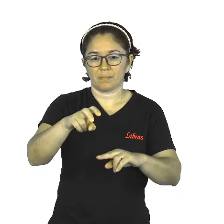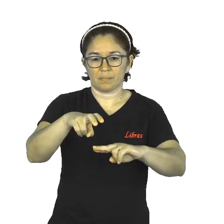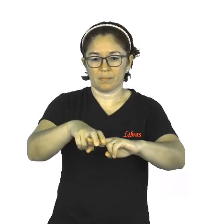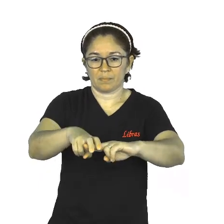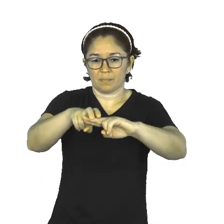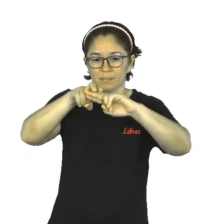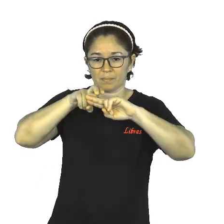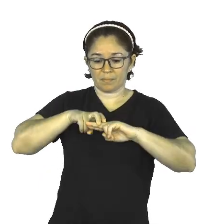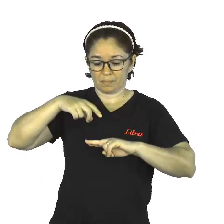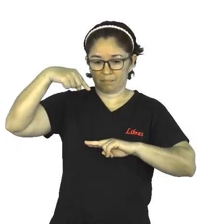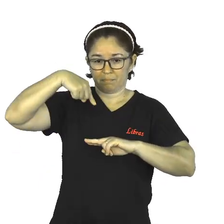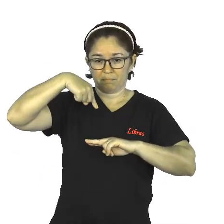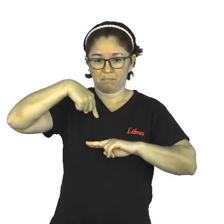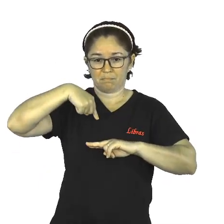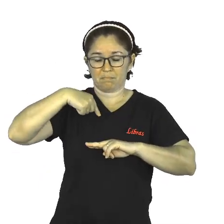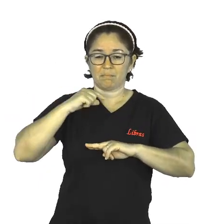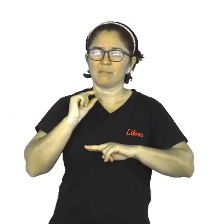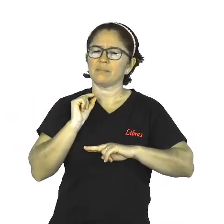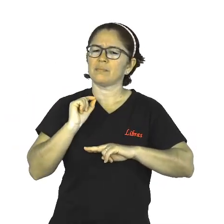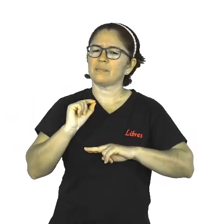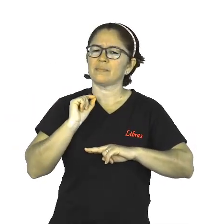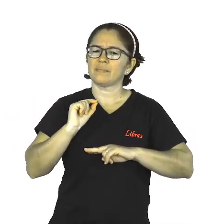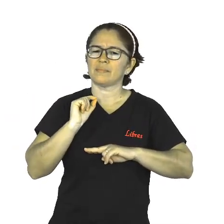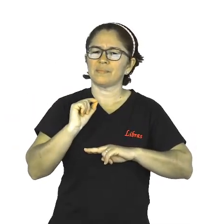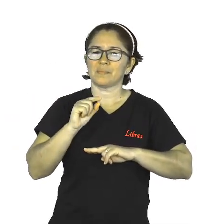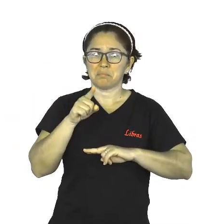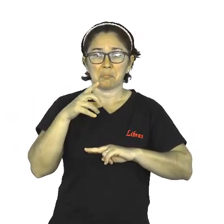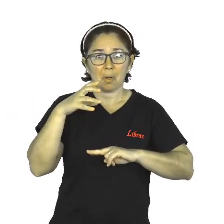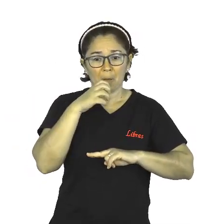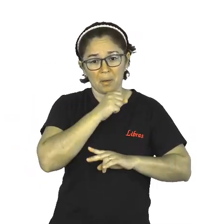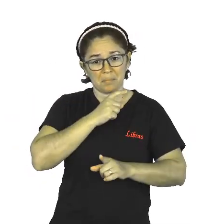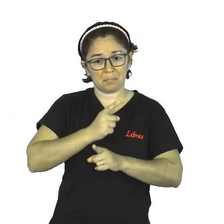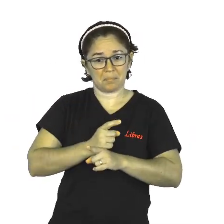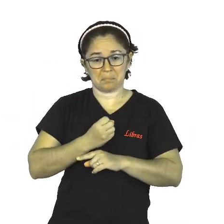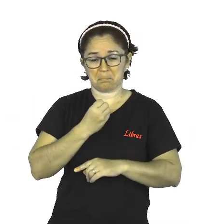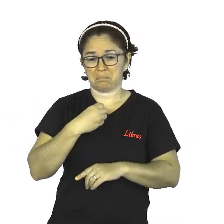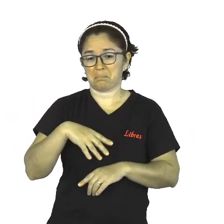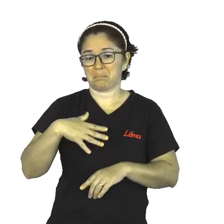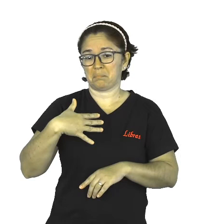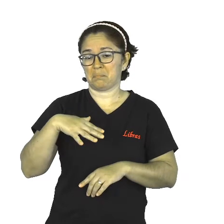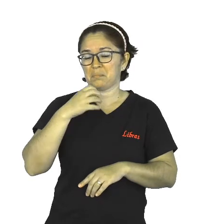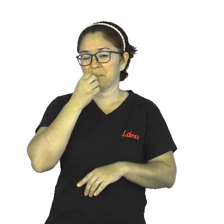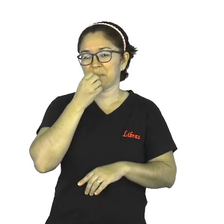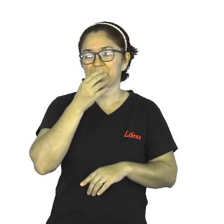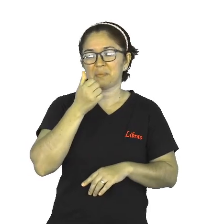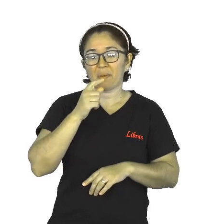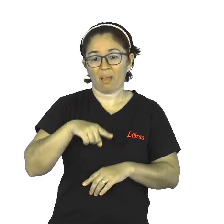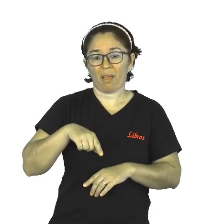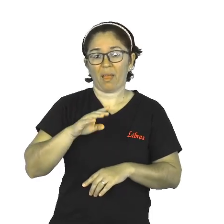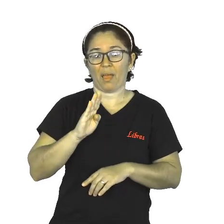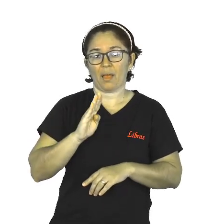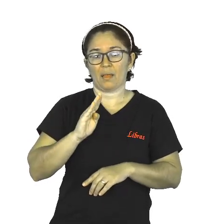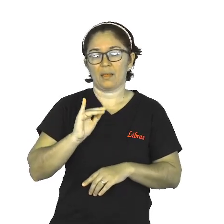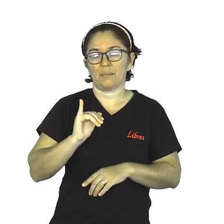Já identificaram? Que rápidos vocês, hein? Isso mesmo, a